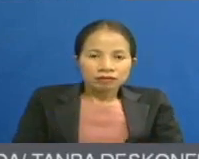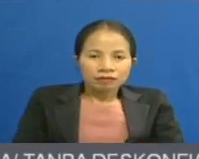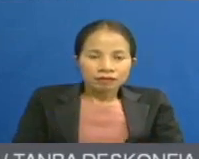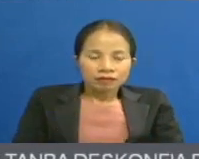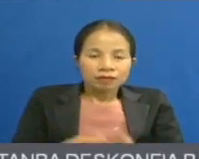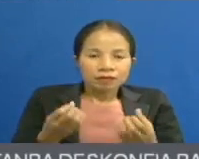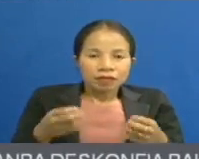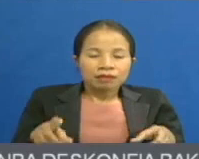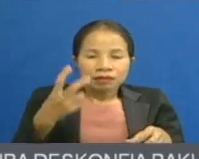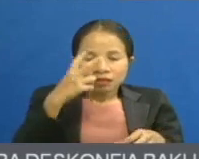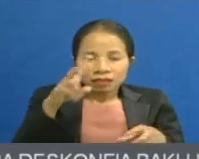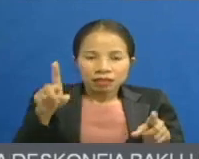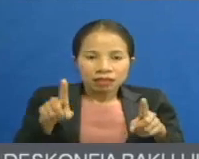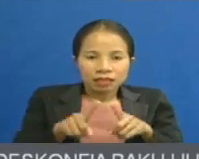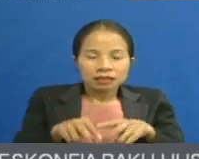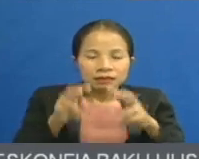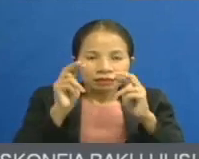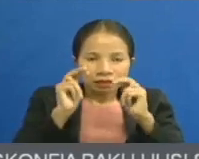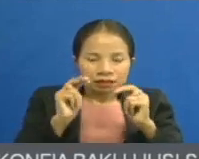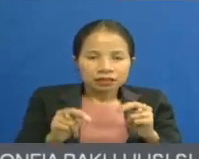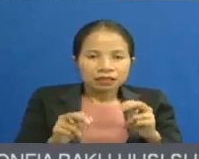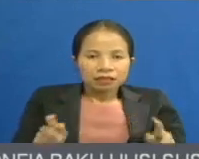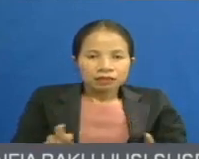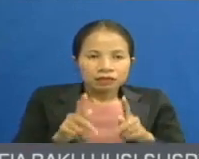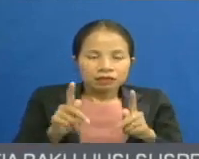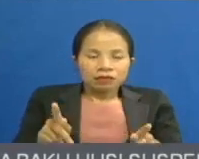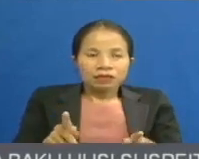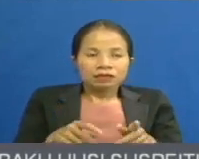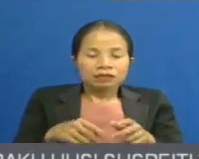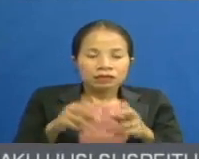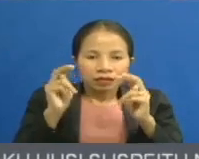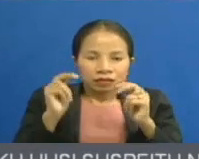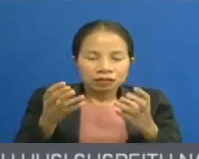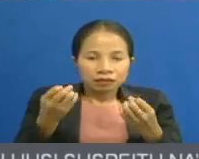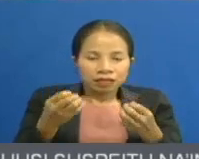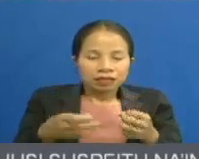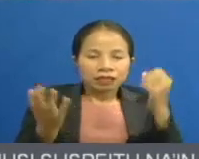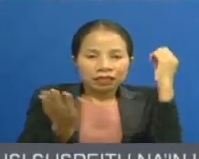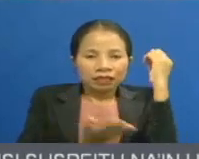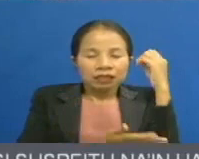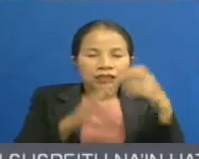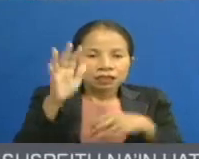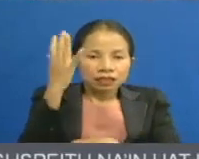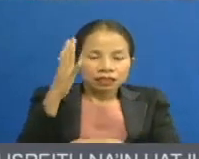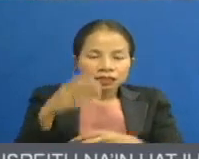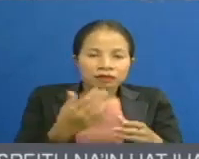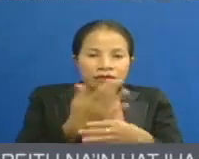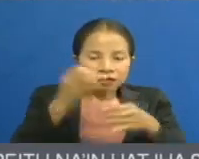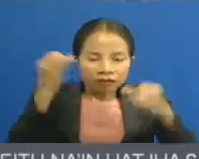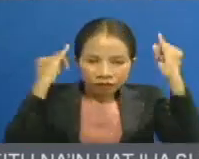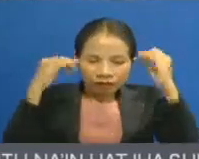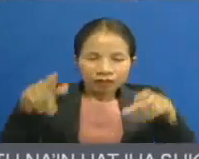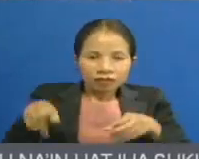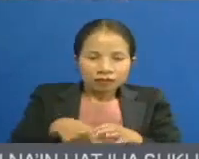balu mos hanesan necessidade público neve obriga e balu. Entretanto, campanha de sensibilização e participa